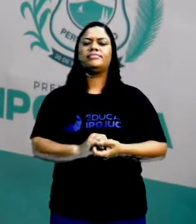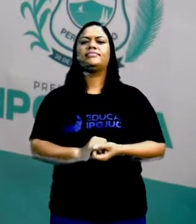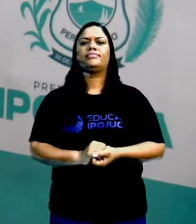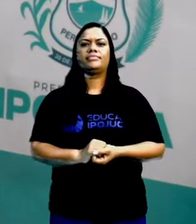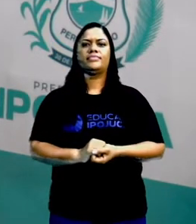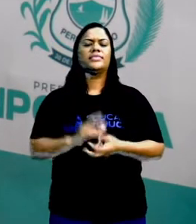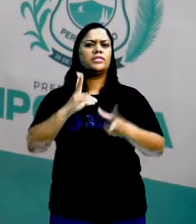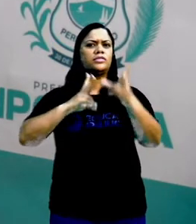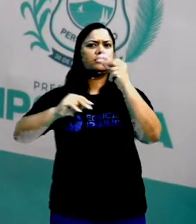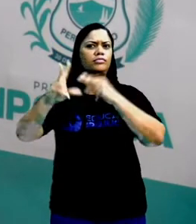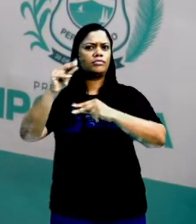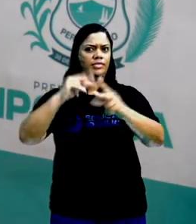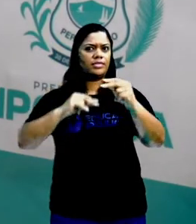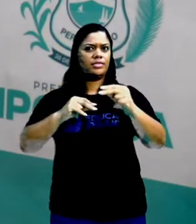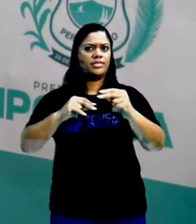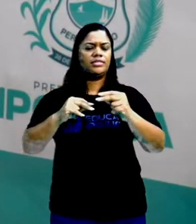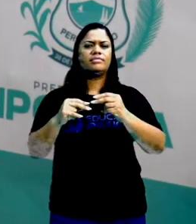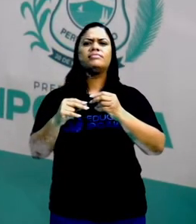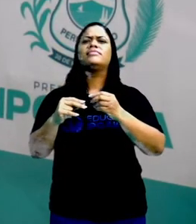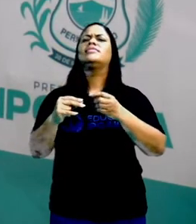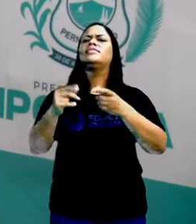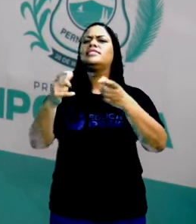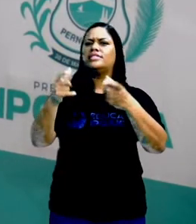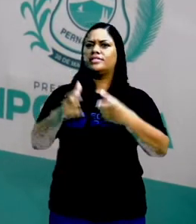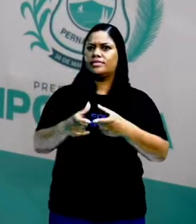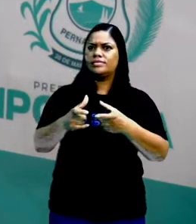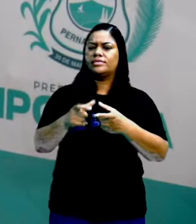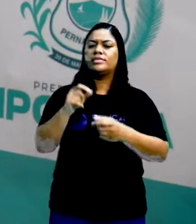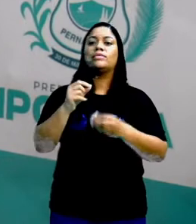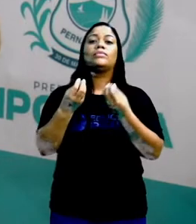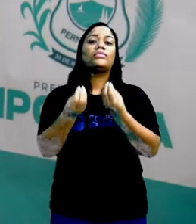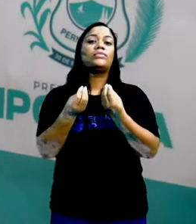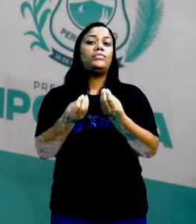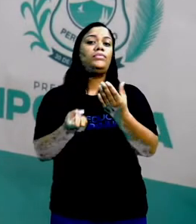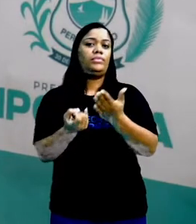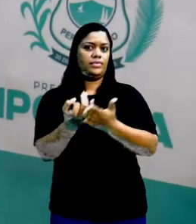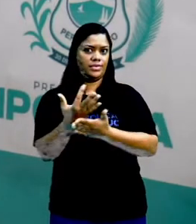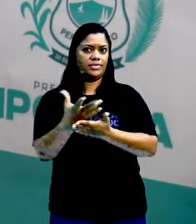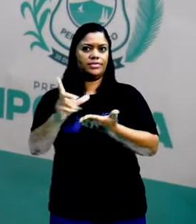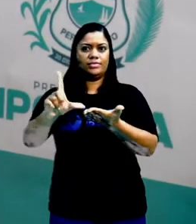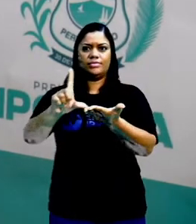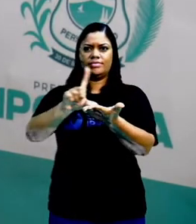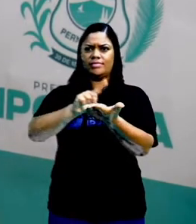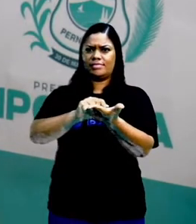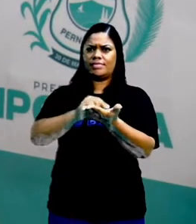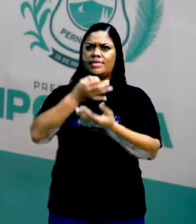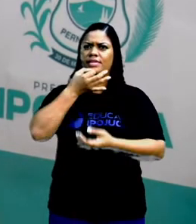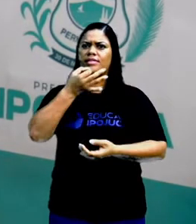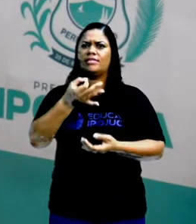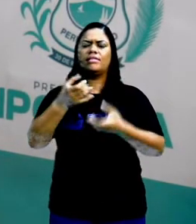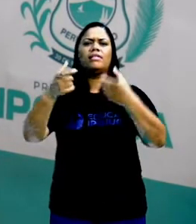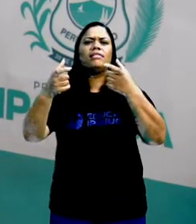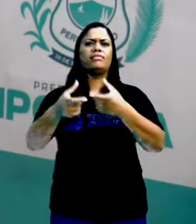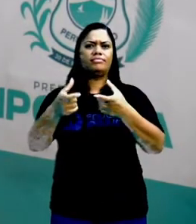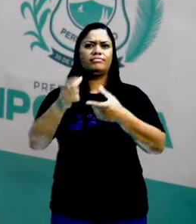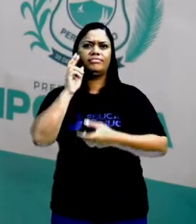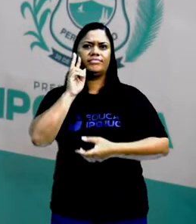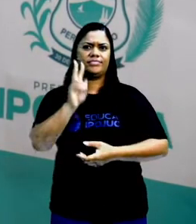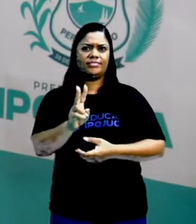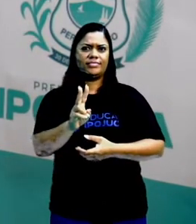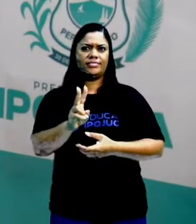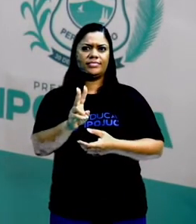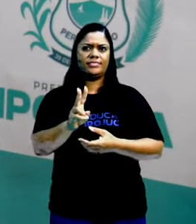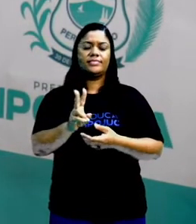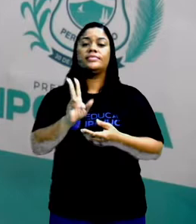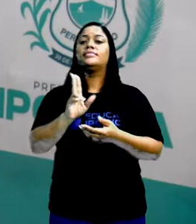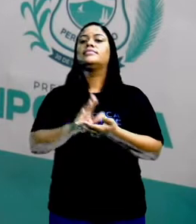que situações você opina, né? Então, o artigo de opinião, onde ele é publicado? Quais são os